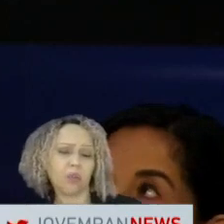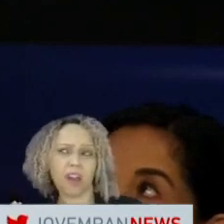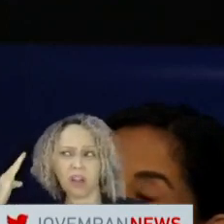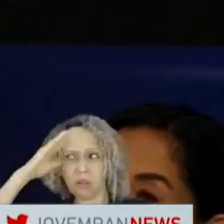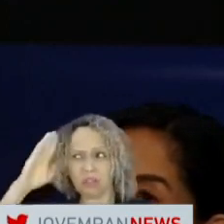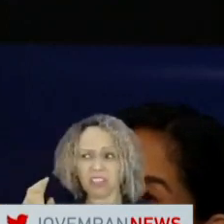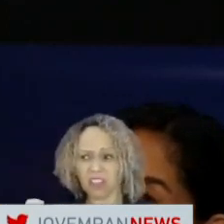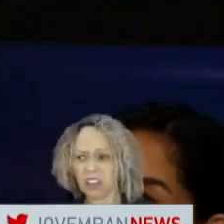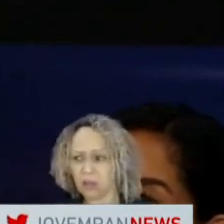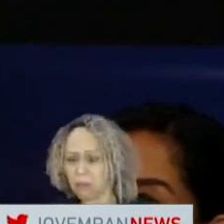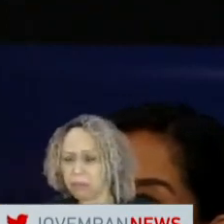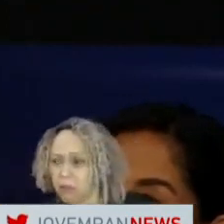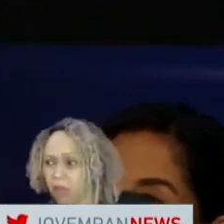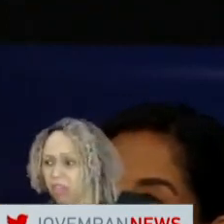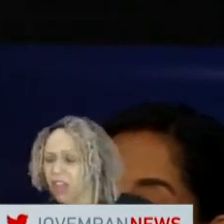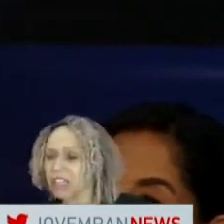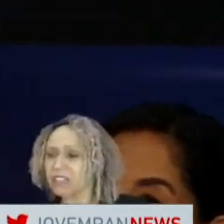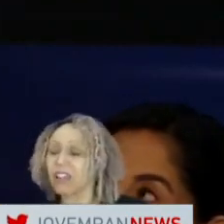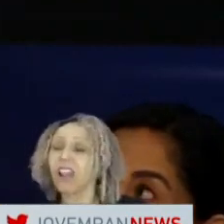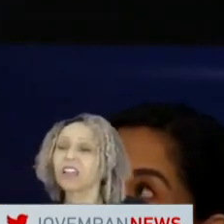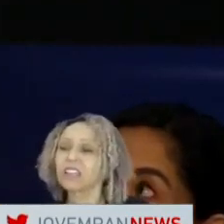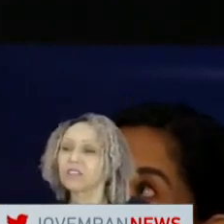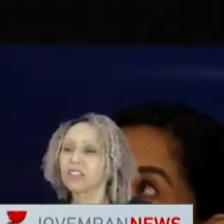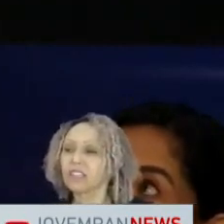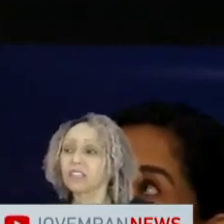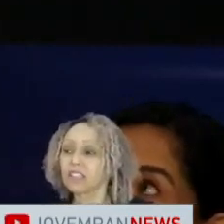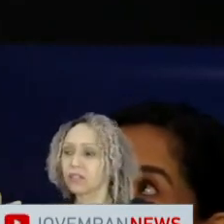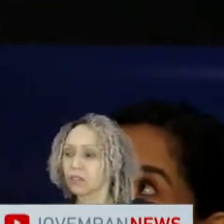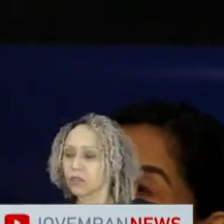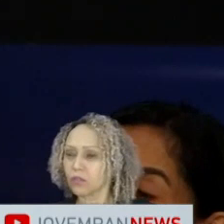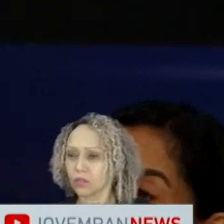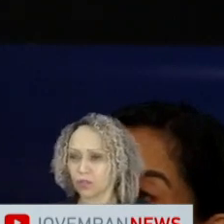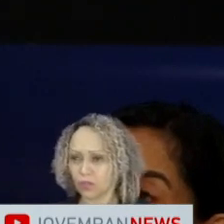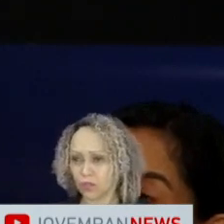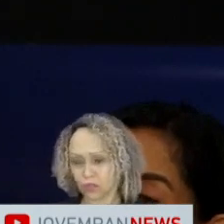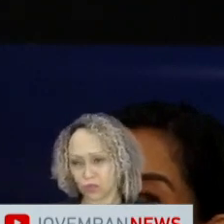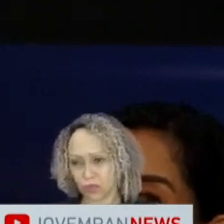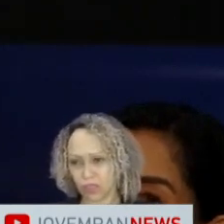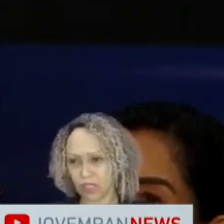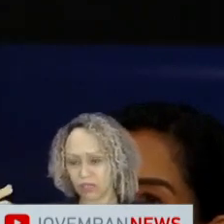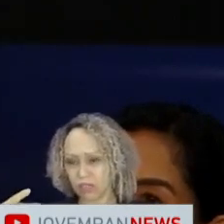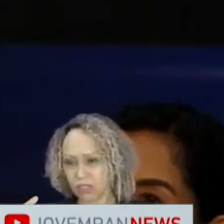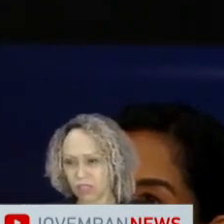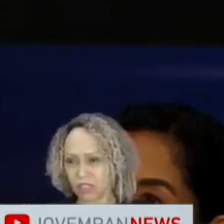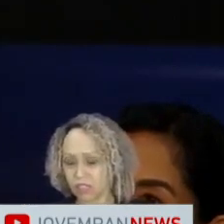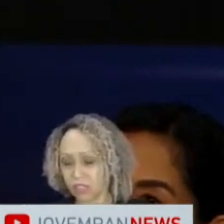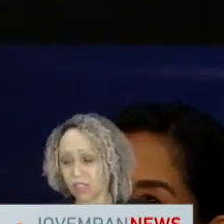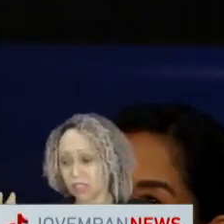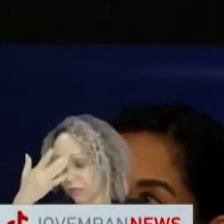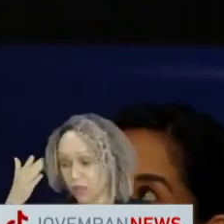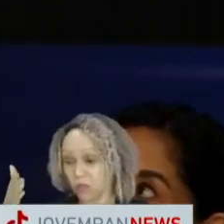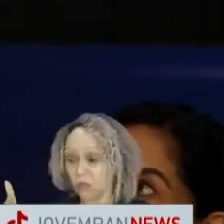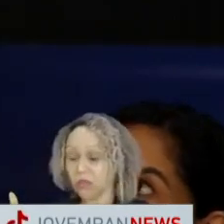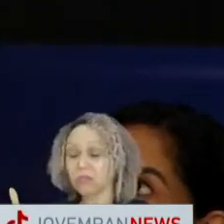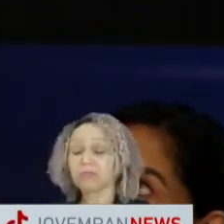233 participantes. Nós tivemos mais de 5 mil. Mas nomeou